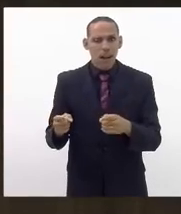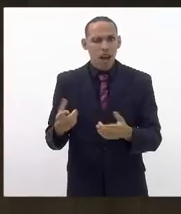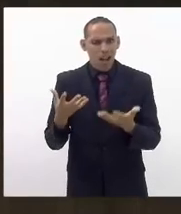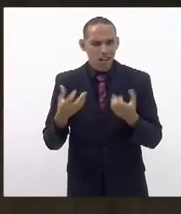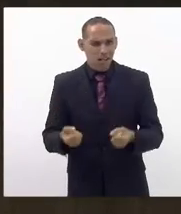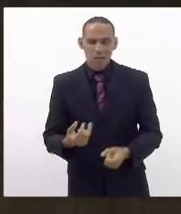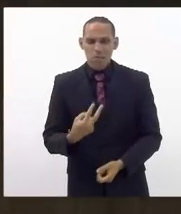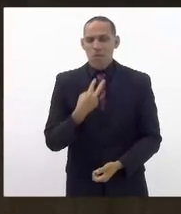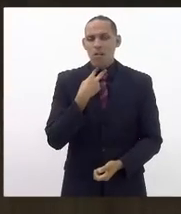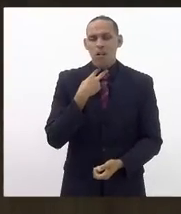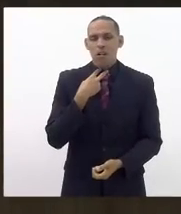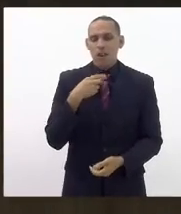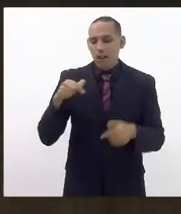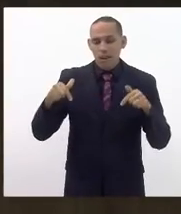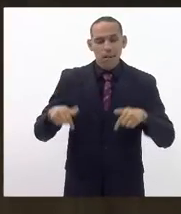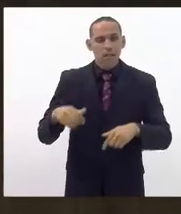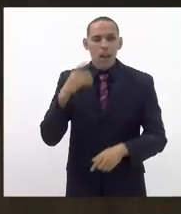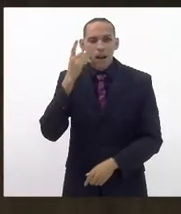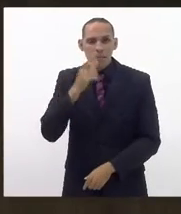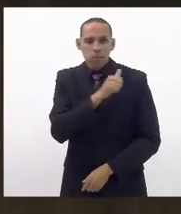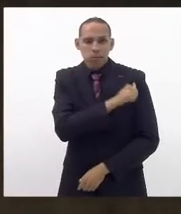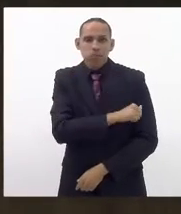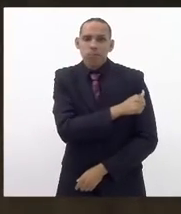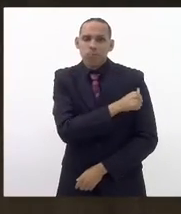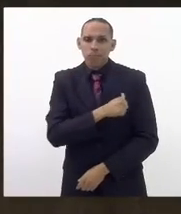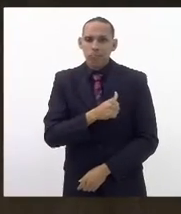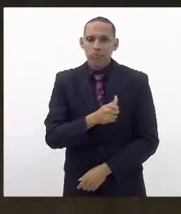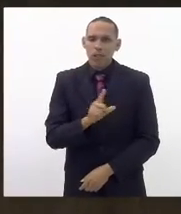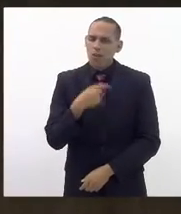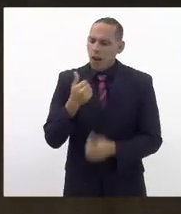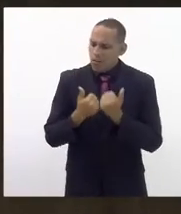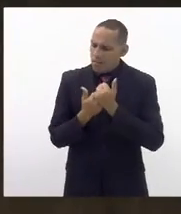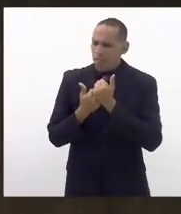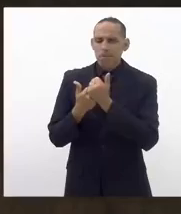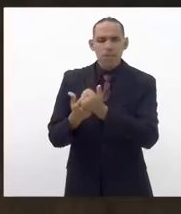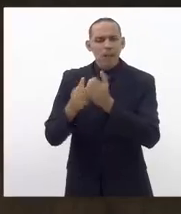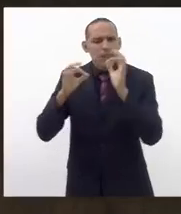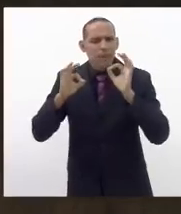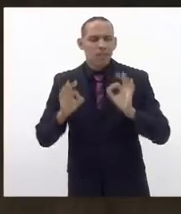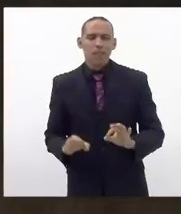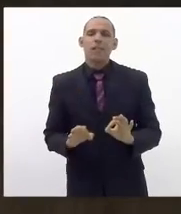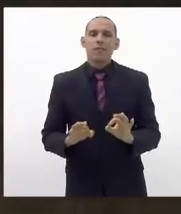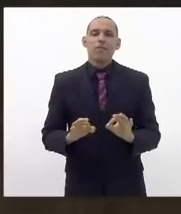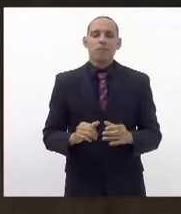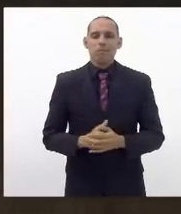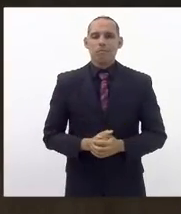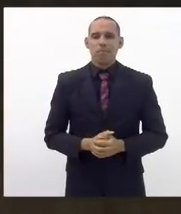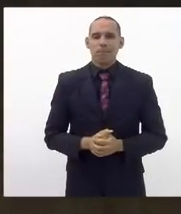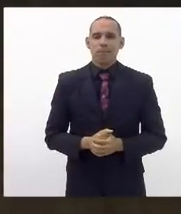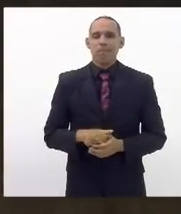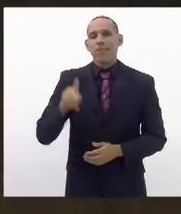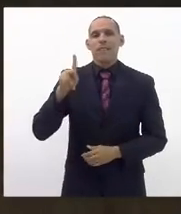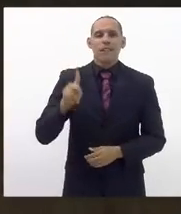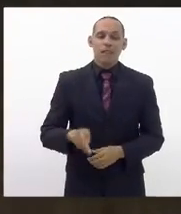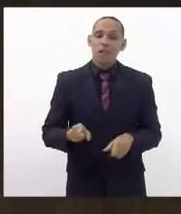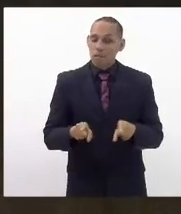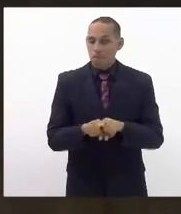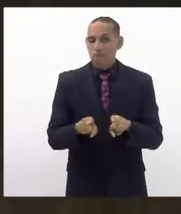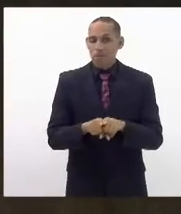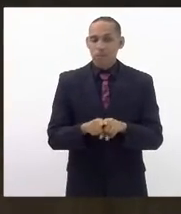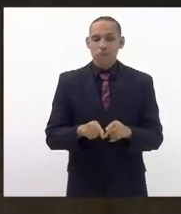e aqui a deputada enfermeira Rejane tem todo o nosso apoio e deferência. Senhora Presidenta,